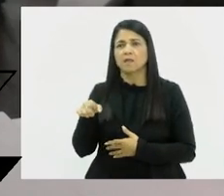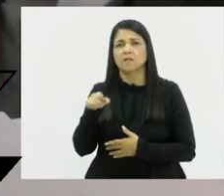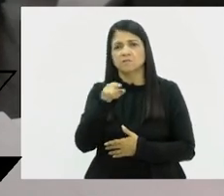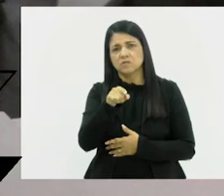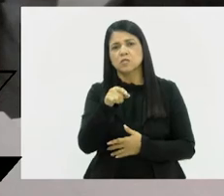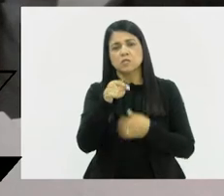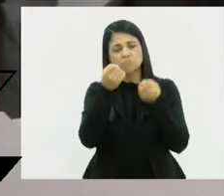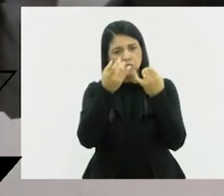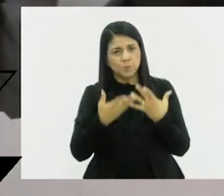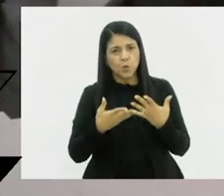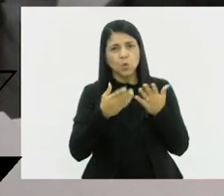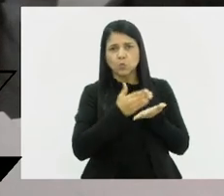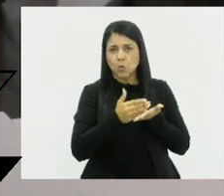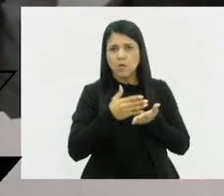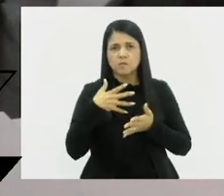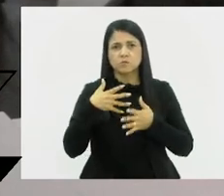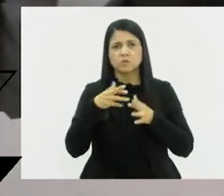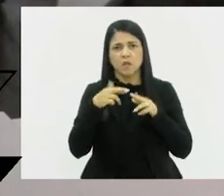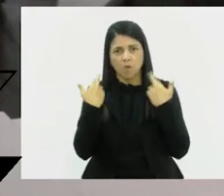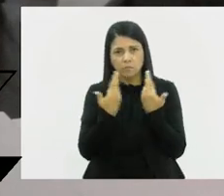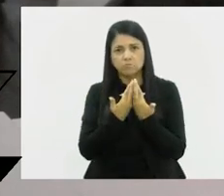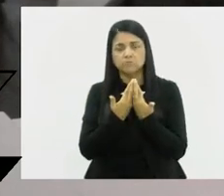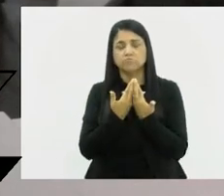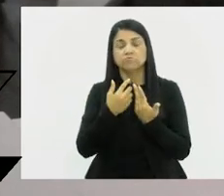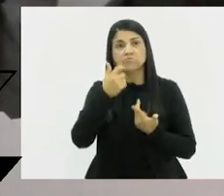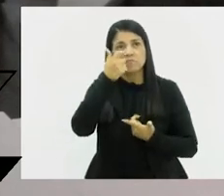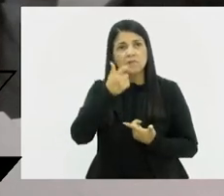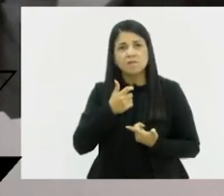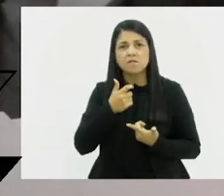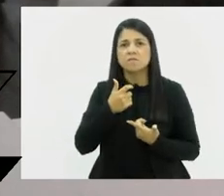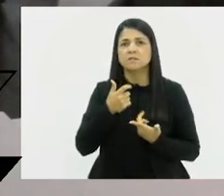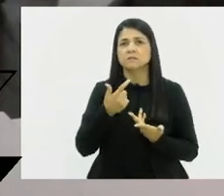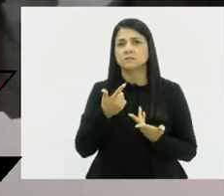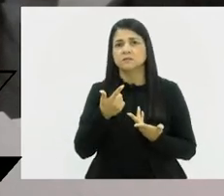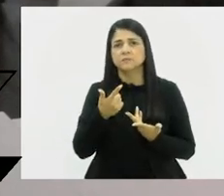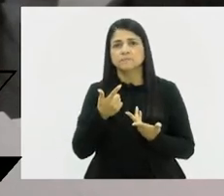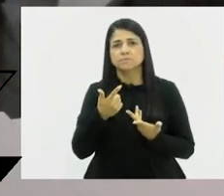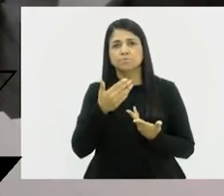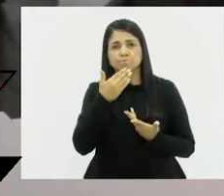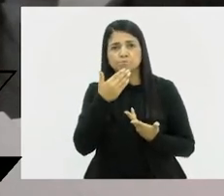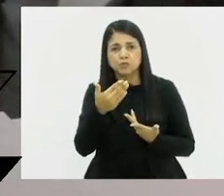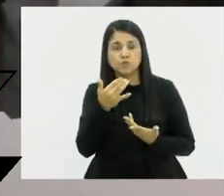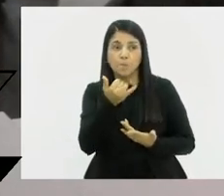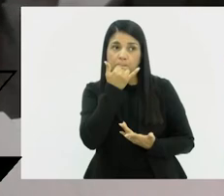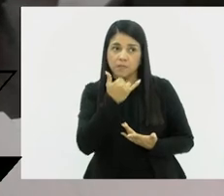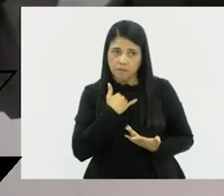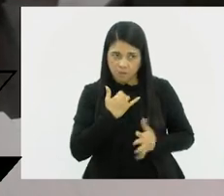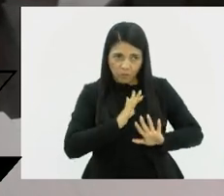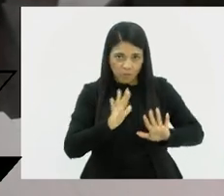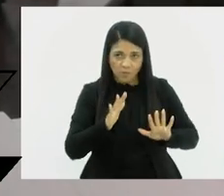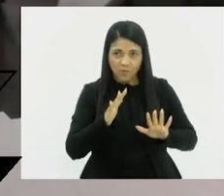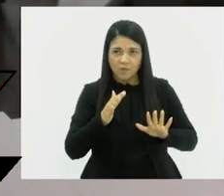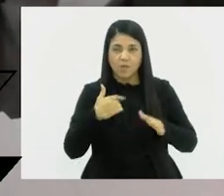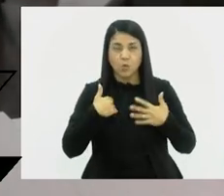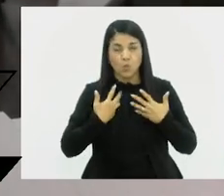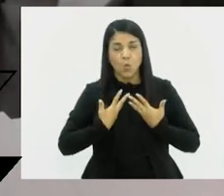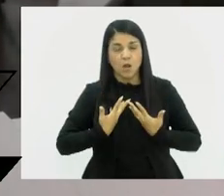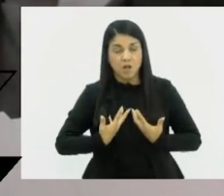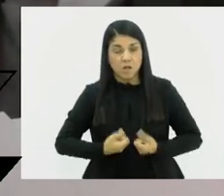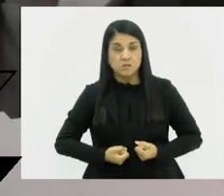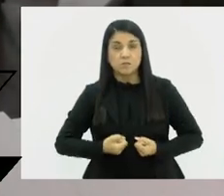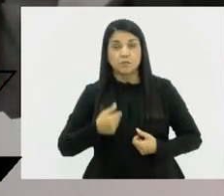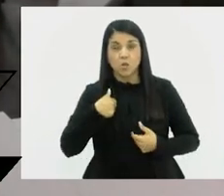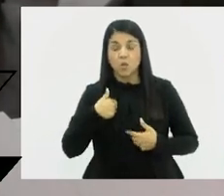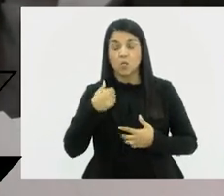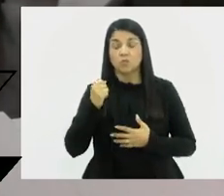Excelência colocou no início aqui. Eu estou ainda meio, queria aqui de antemão pedir perdão a vocês, eu estou meio cansativo por isso, porque eu tive